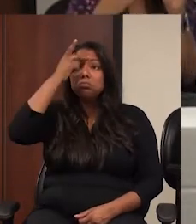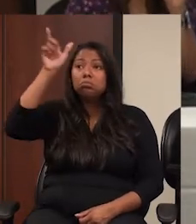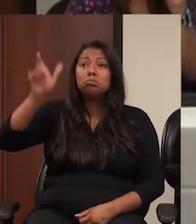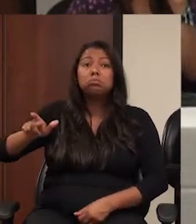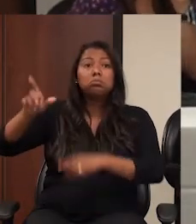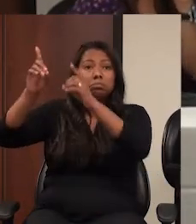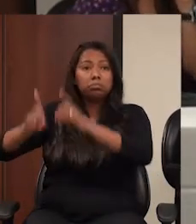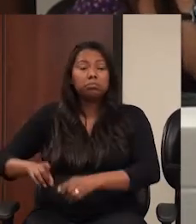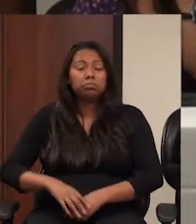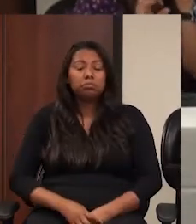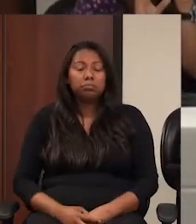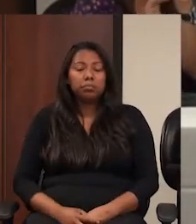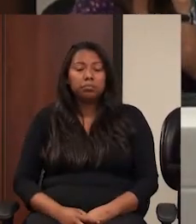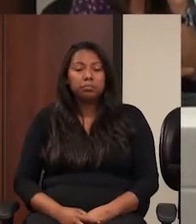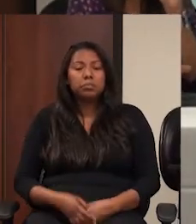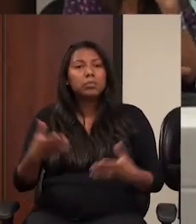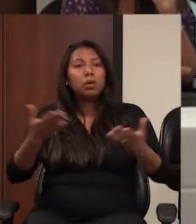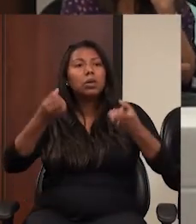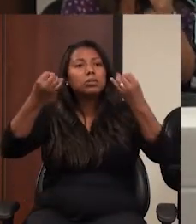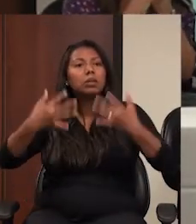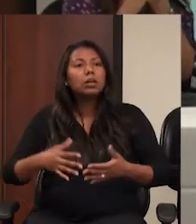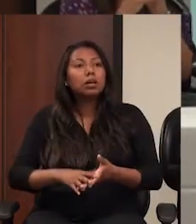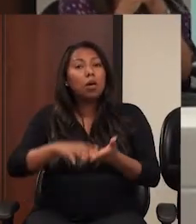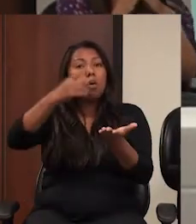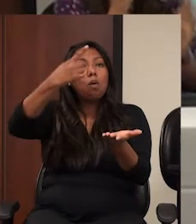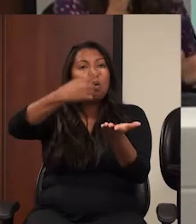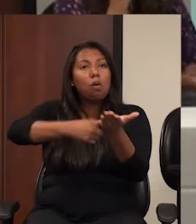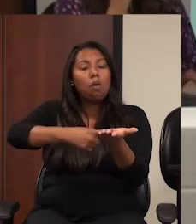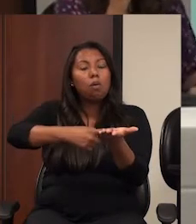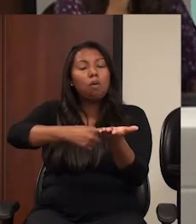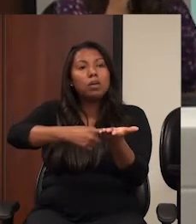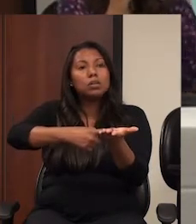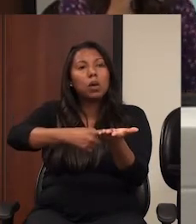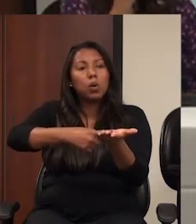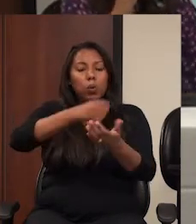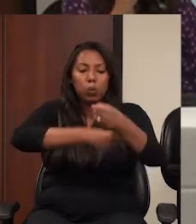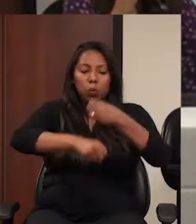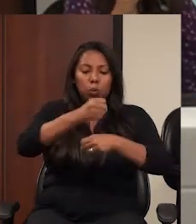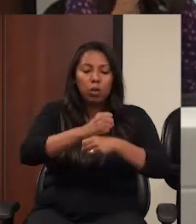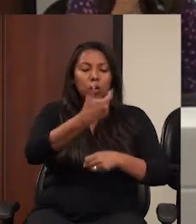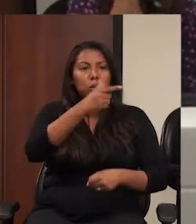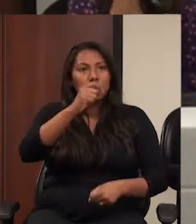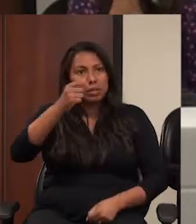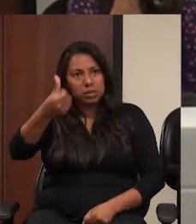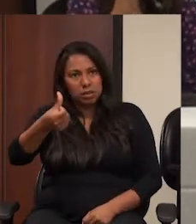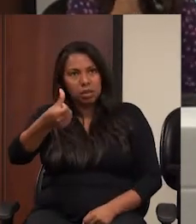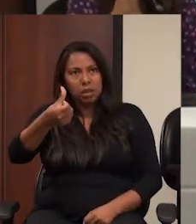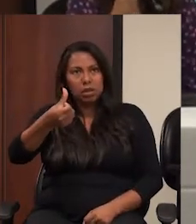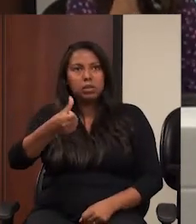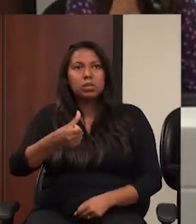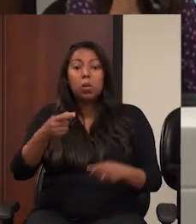agora para falar da convenção, que é uma convenção de 2006, que foi incorporada como